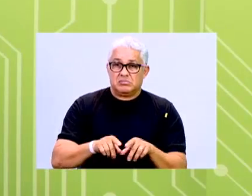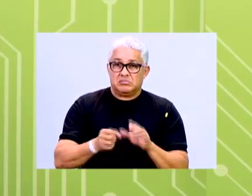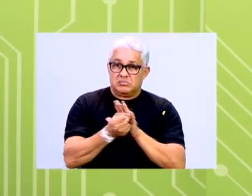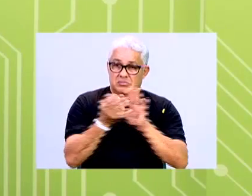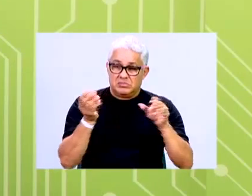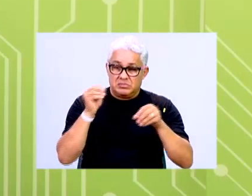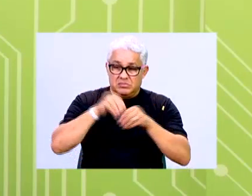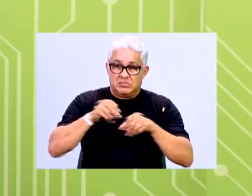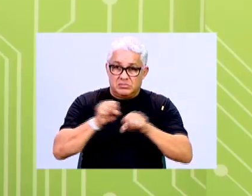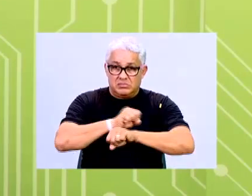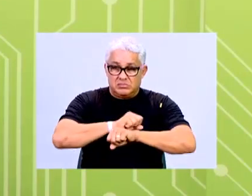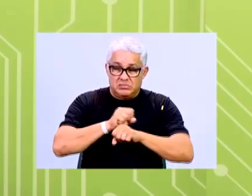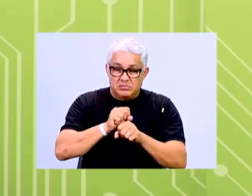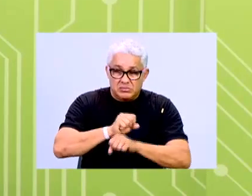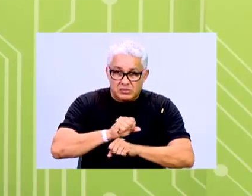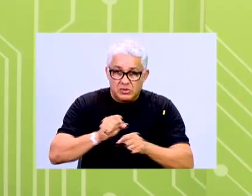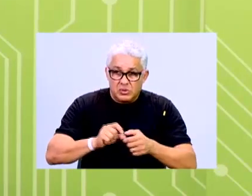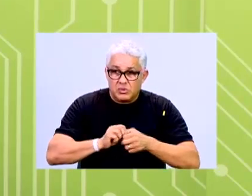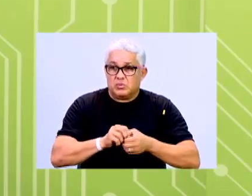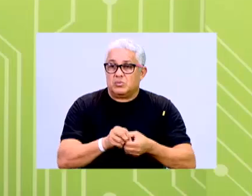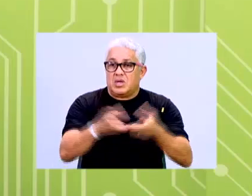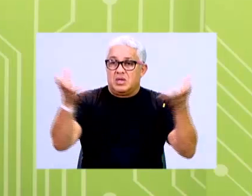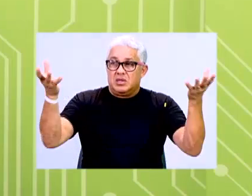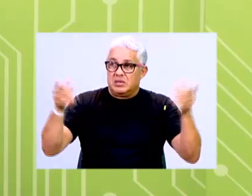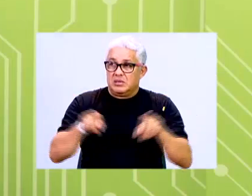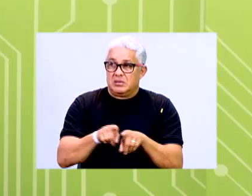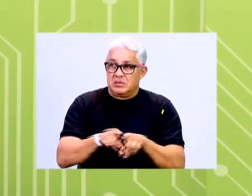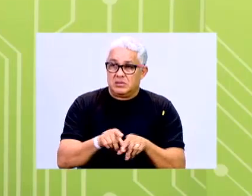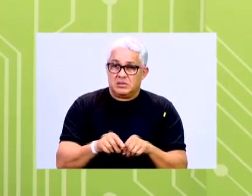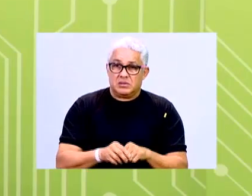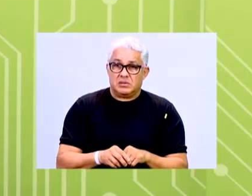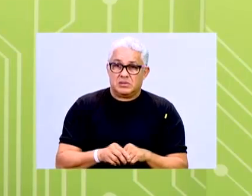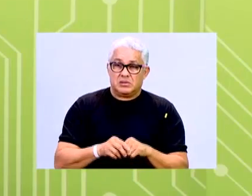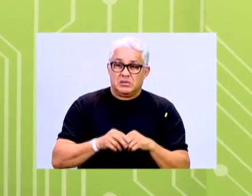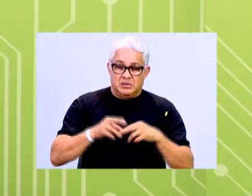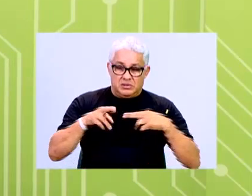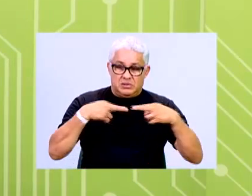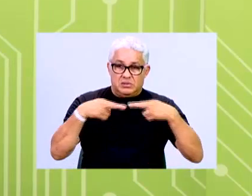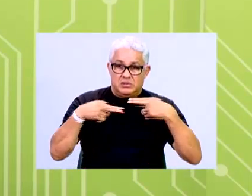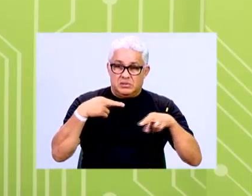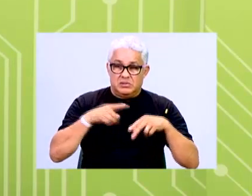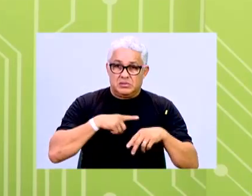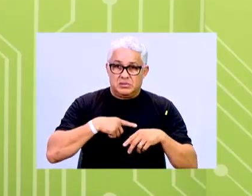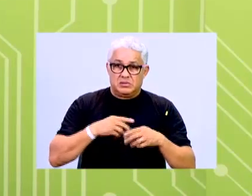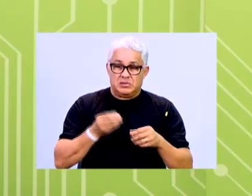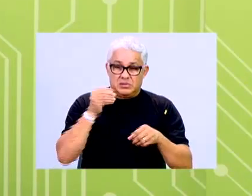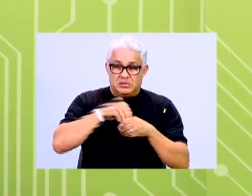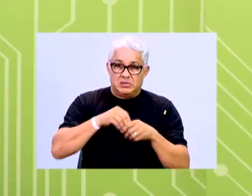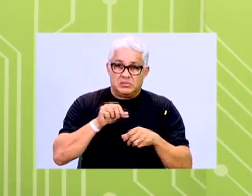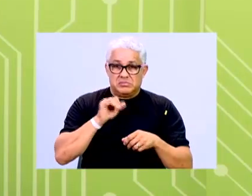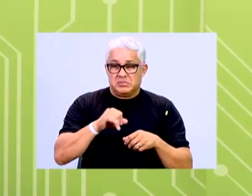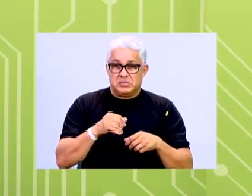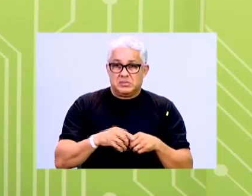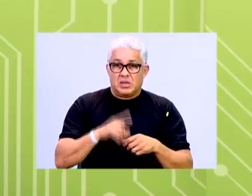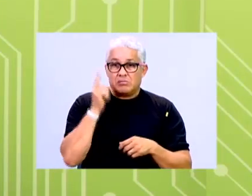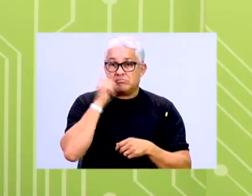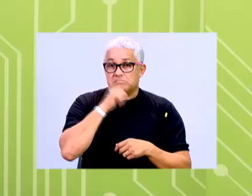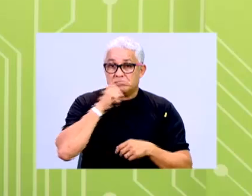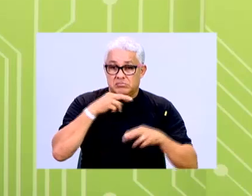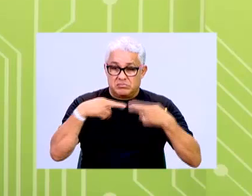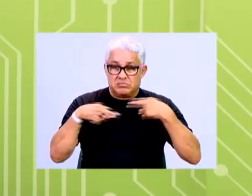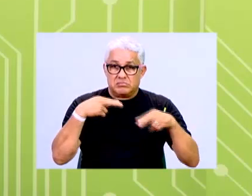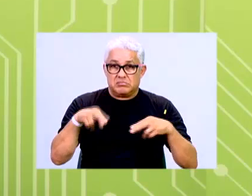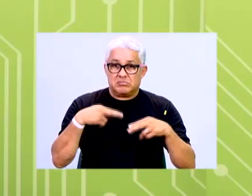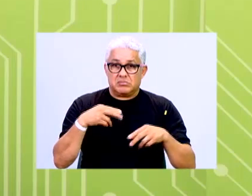disponibilizada. Também não há como disponibilizar uma aplicação em rede se eu não tenho uma rede estável, uma rede bem